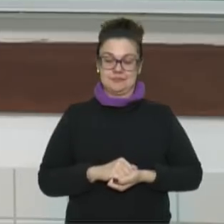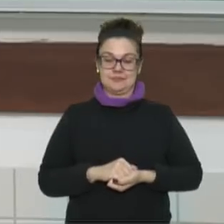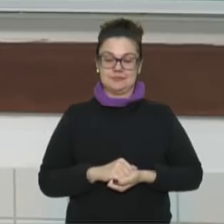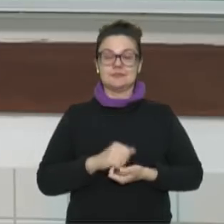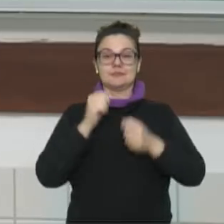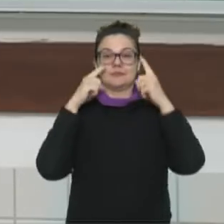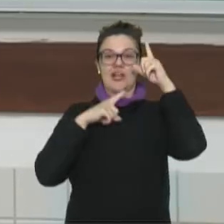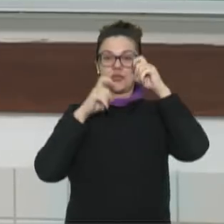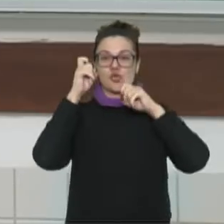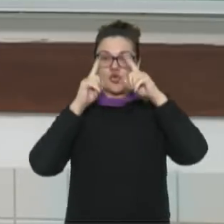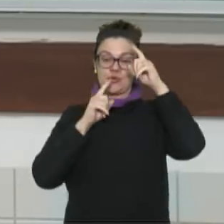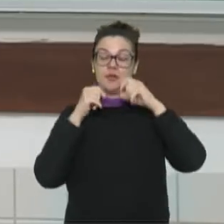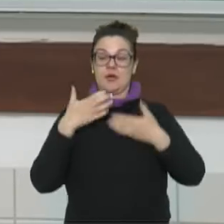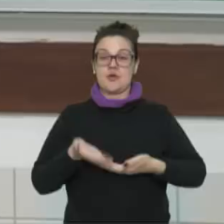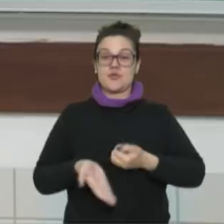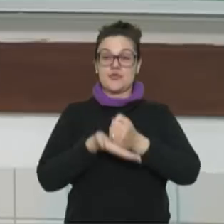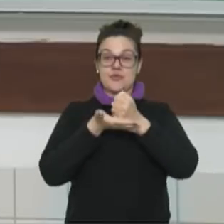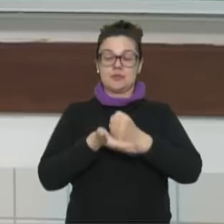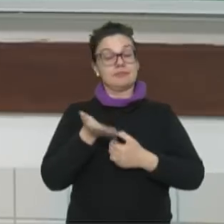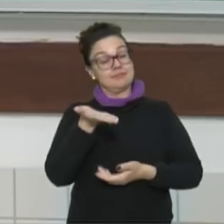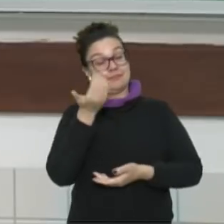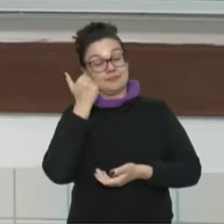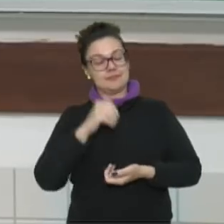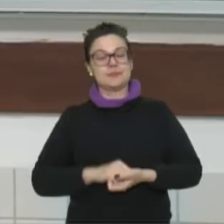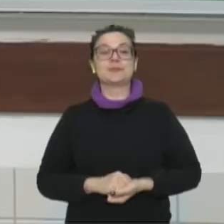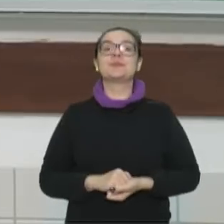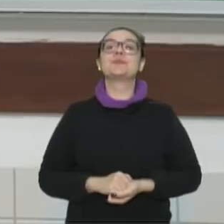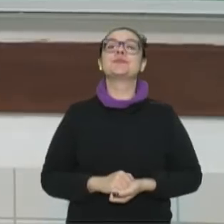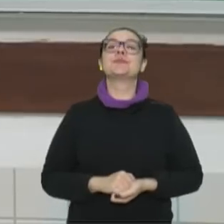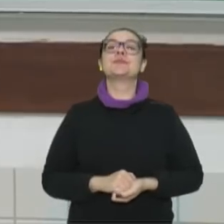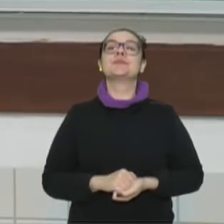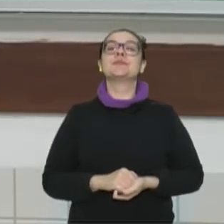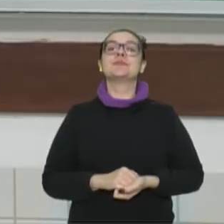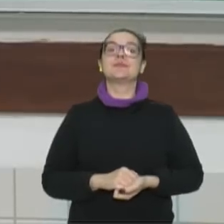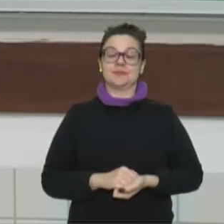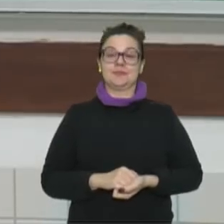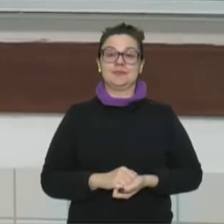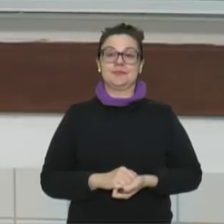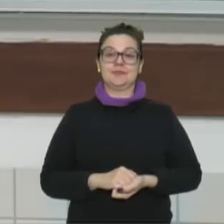Fazer careta ajuda também. Vamos lá? Então tá bom.